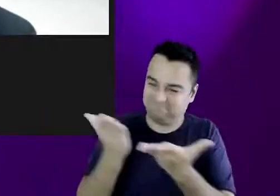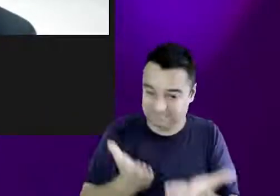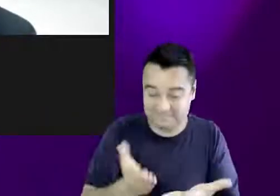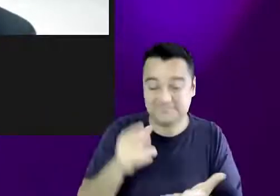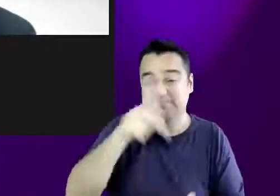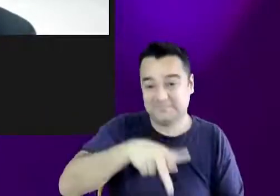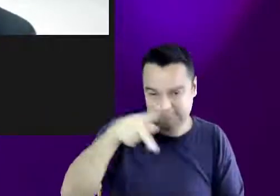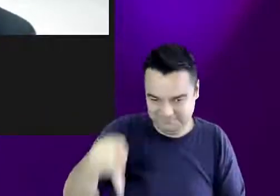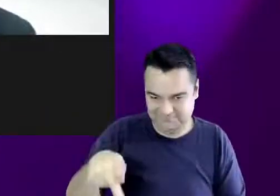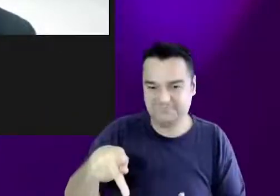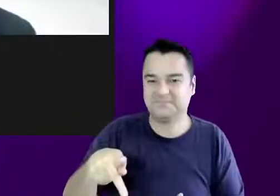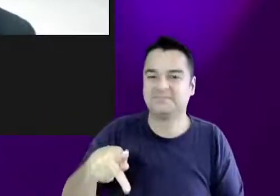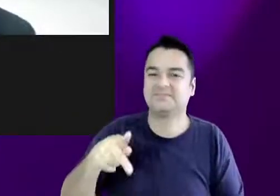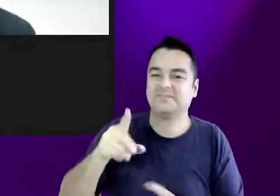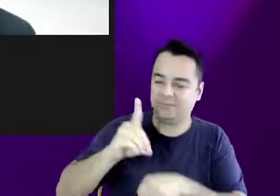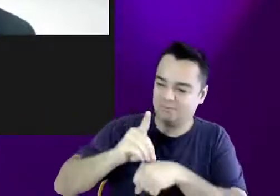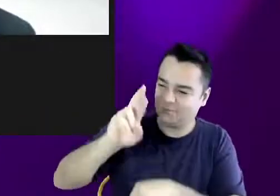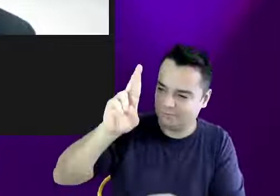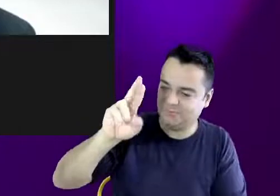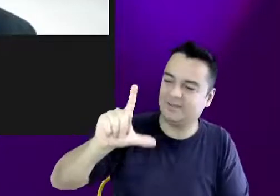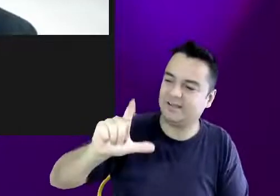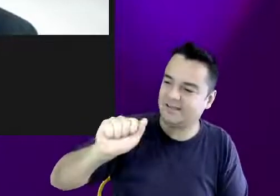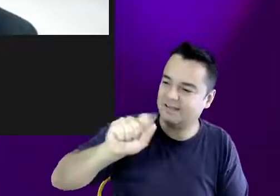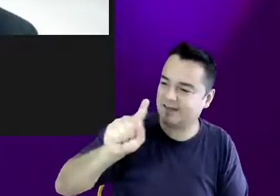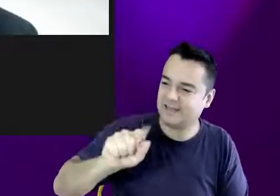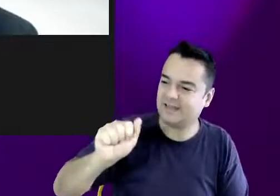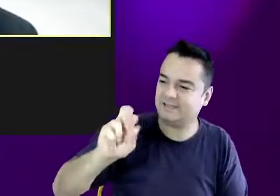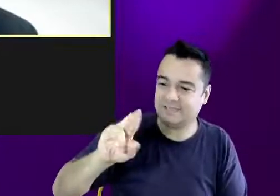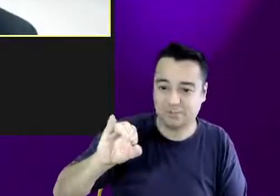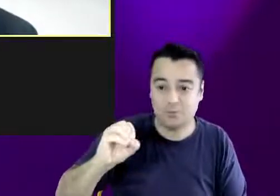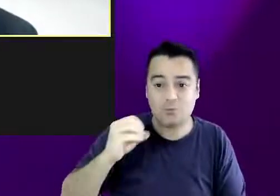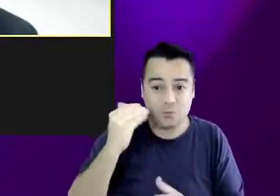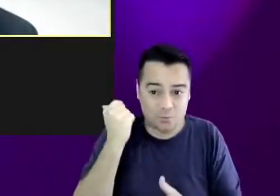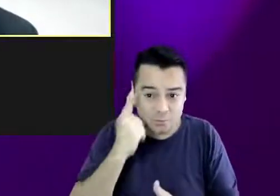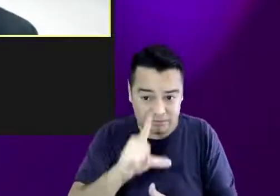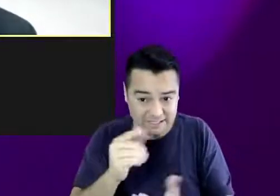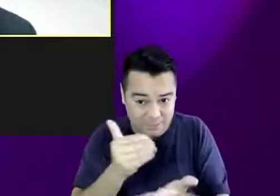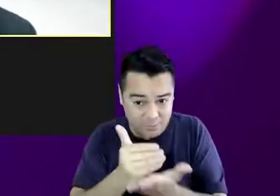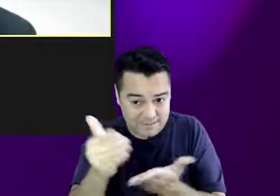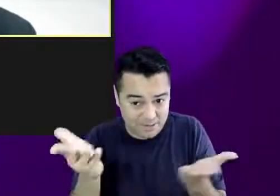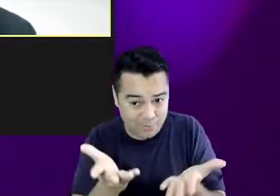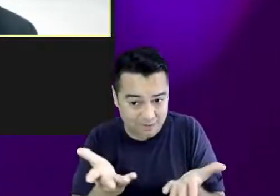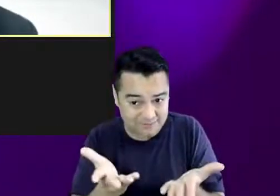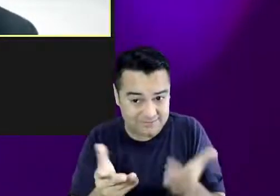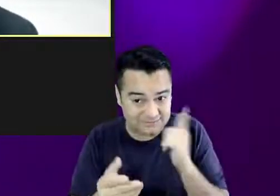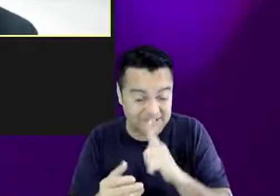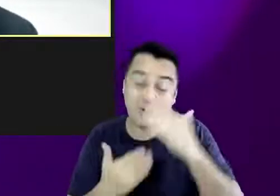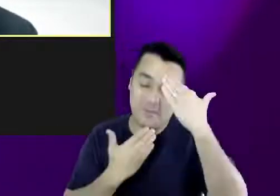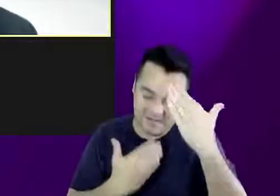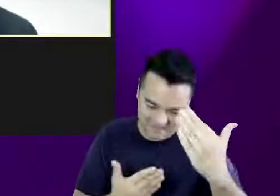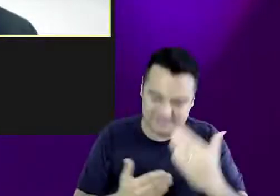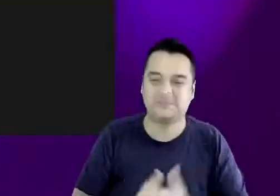Professor Dr. Lázaro, consegue começar agora? Sim, consigo. Obrigada, sim. Viu?